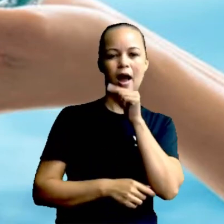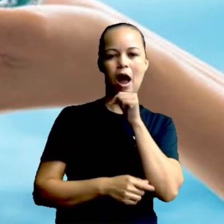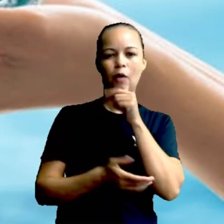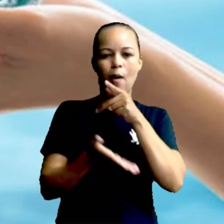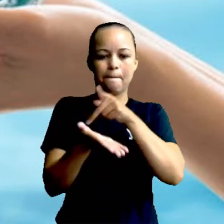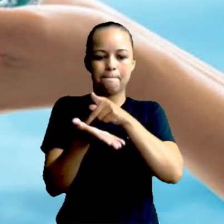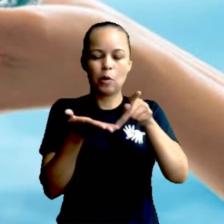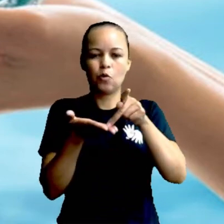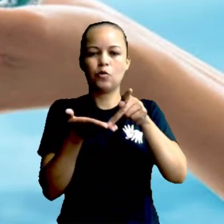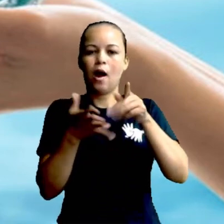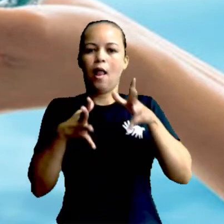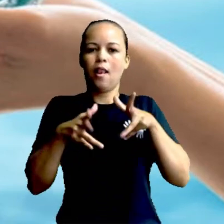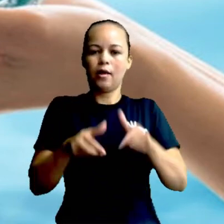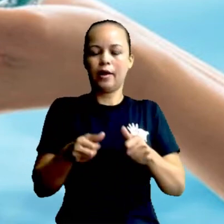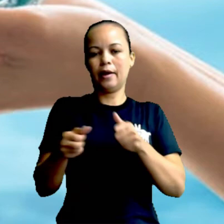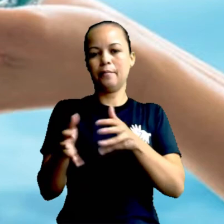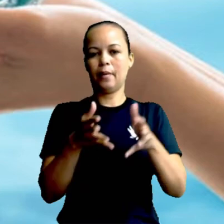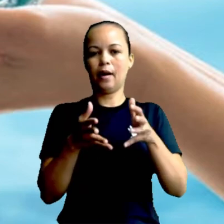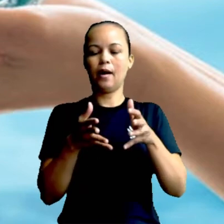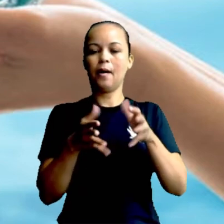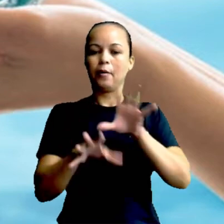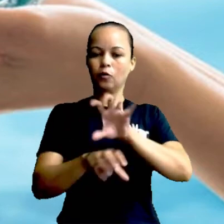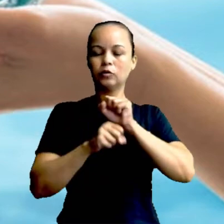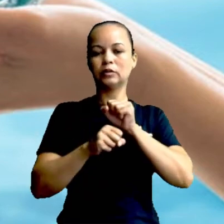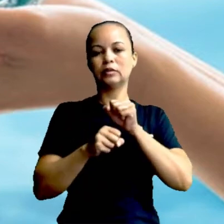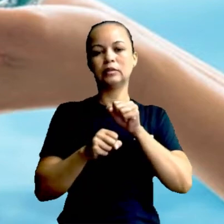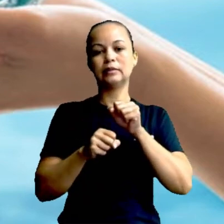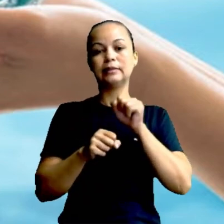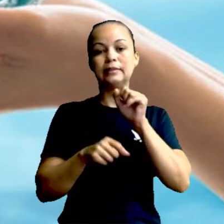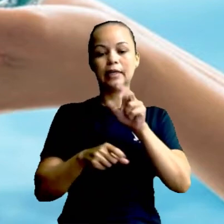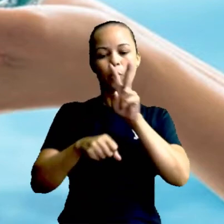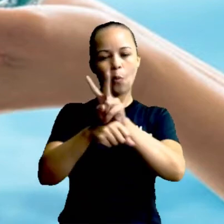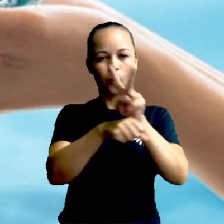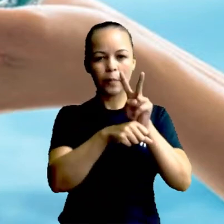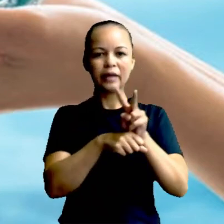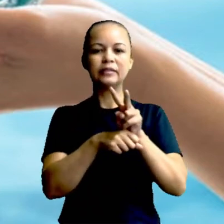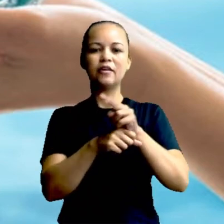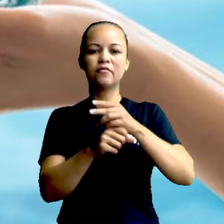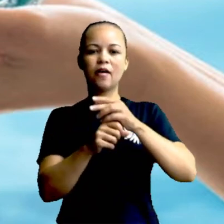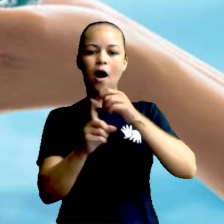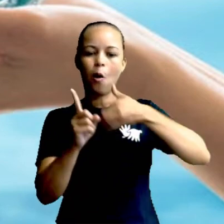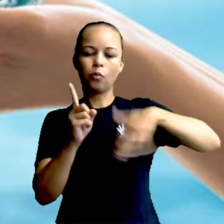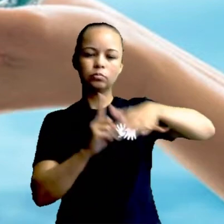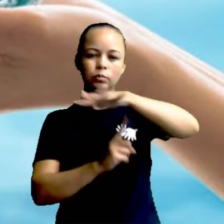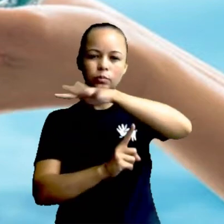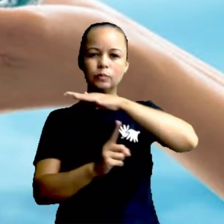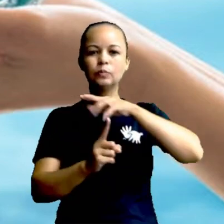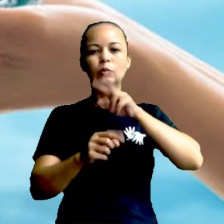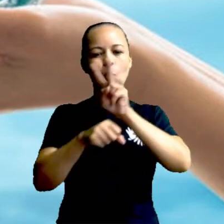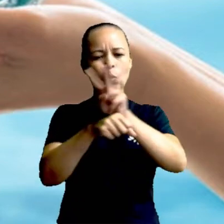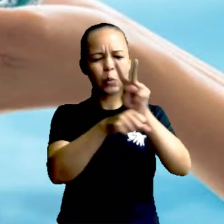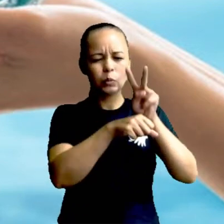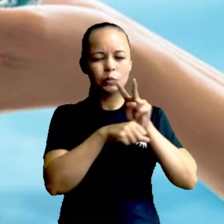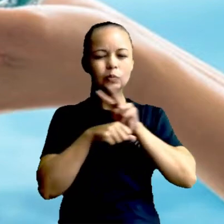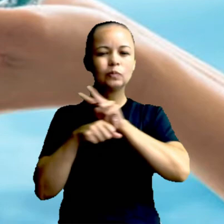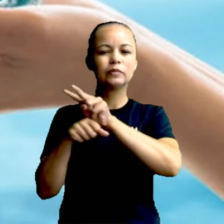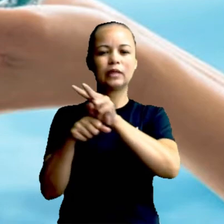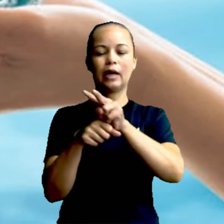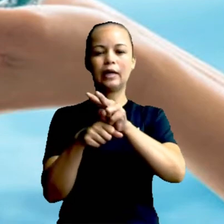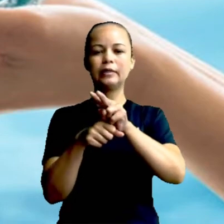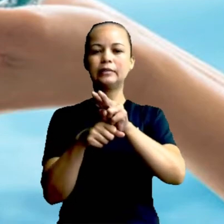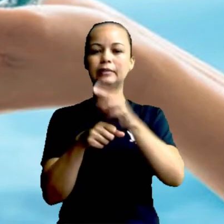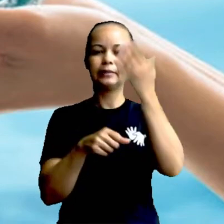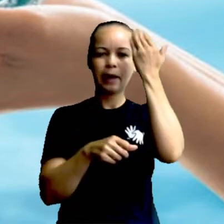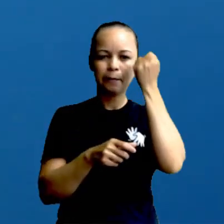limpa, potável para consumo se a gente consegue preservar isso aí, ó. Preservar o ambiente, preservar o meio ambiente, saber que tudo está